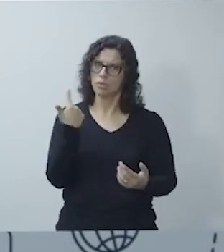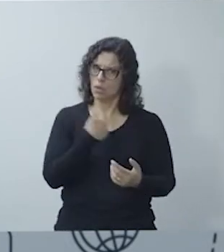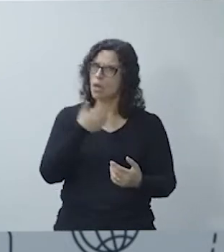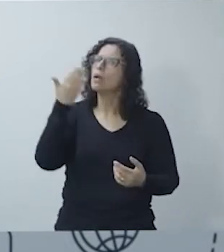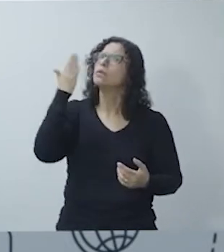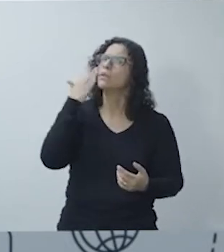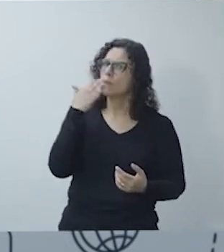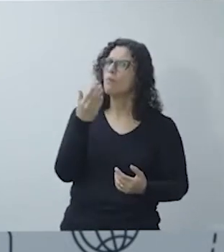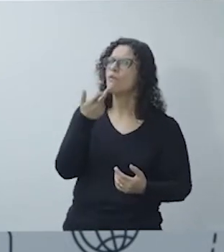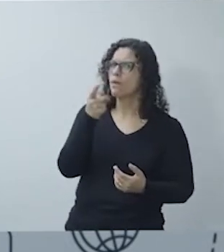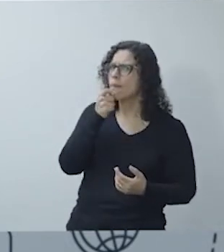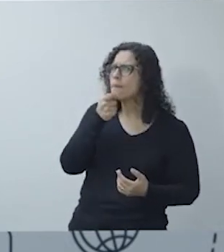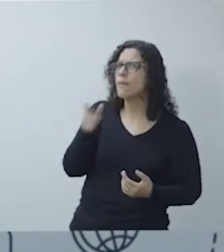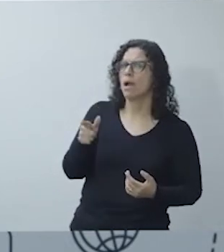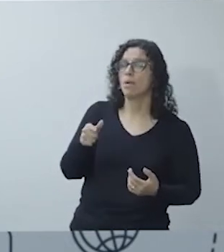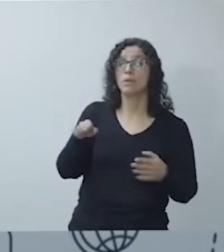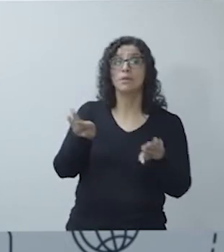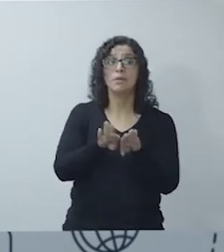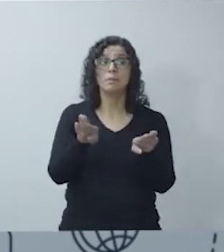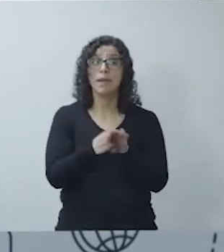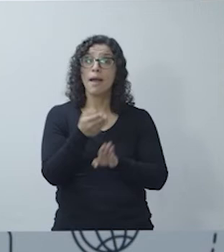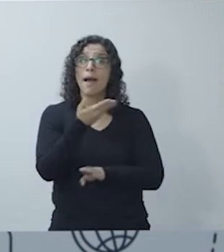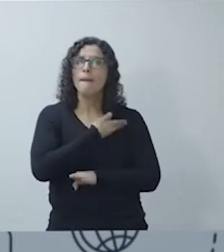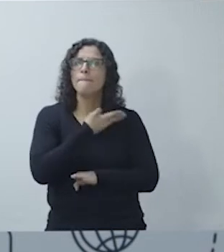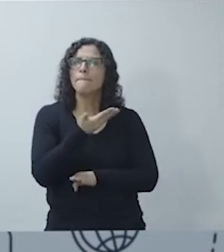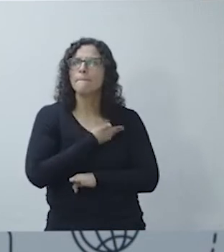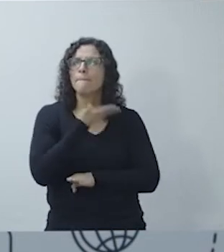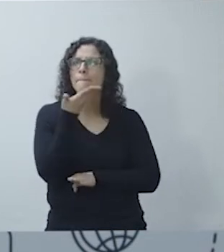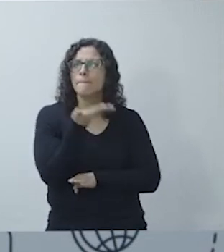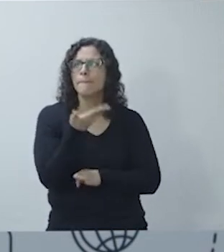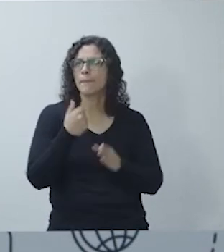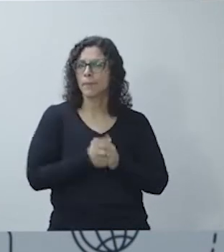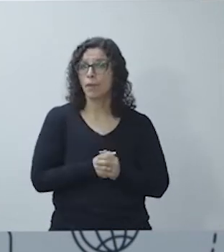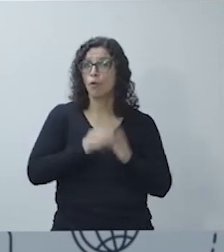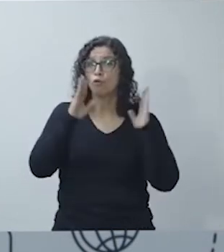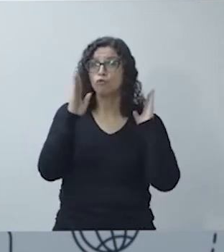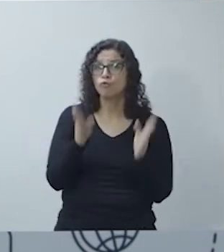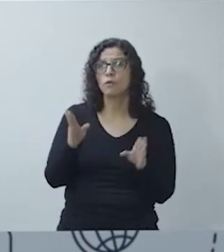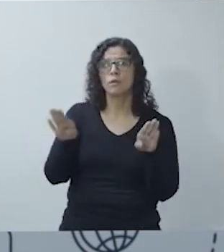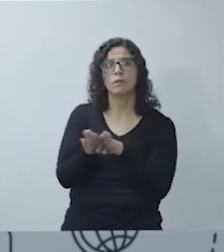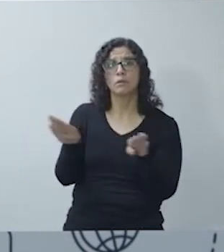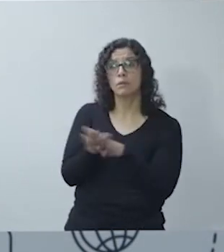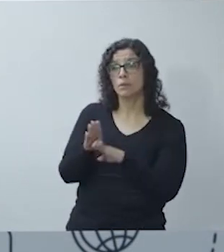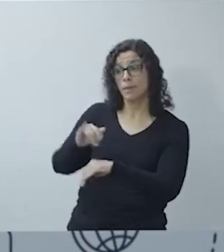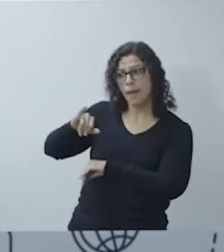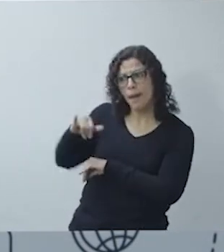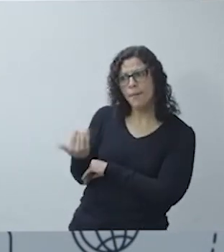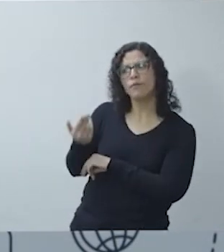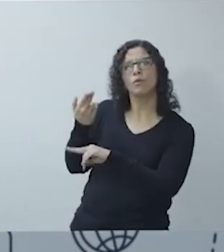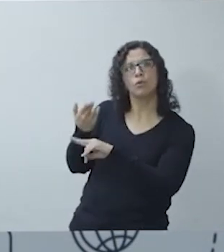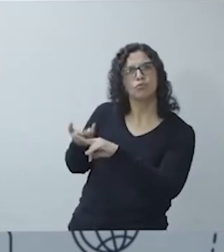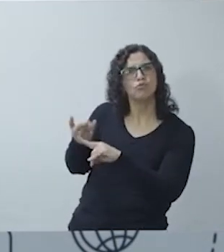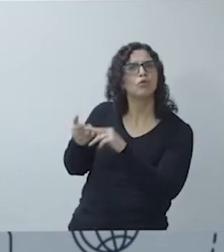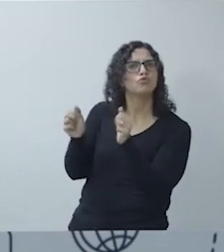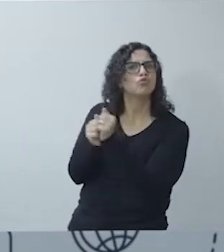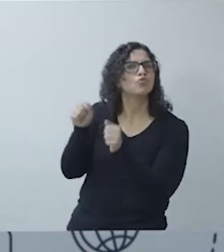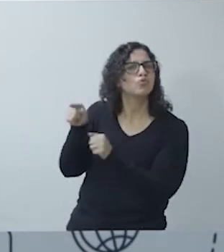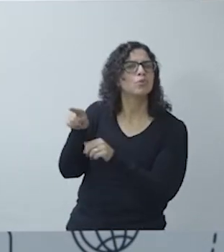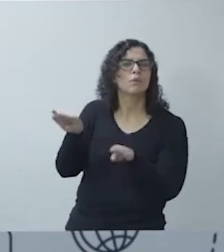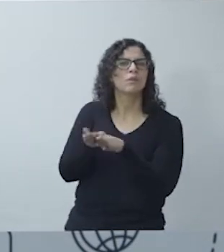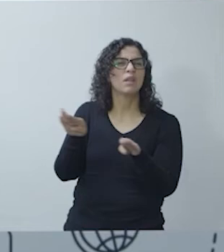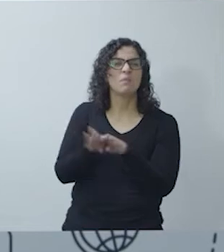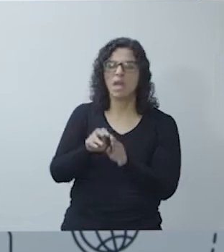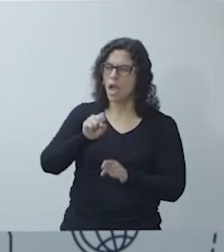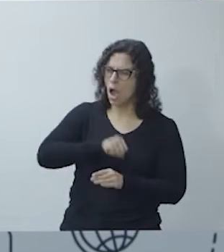falavam bem. E os companheiros, os amigos, que mais tinham se aproveitado dele, eram os que